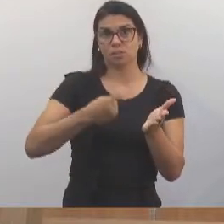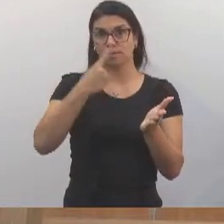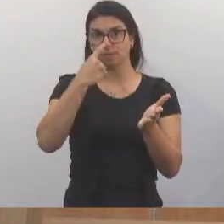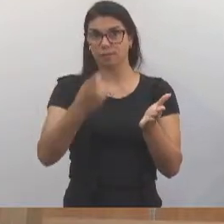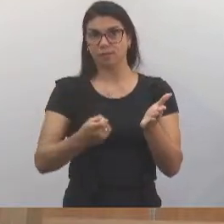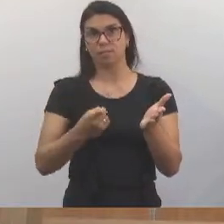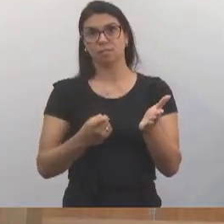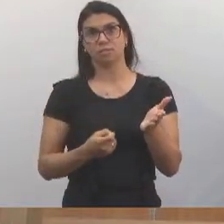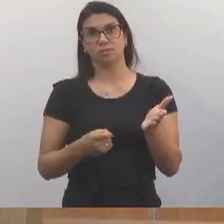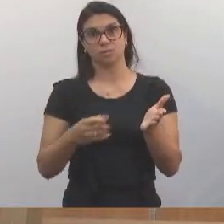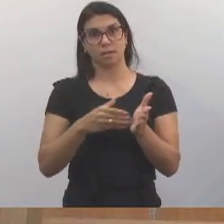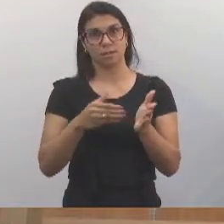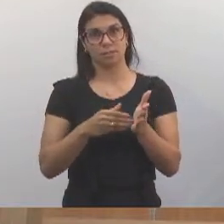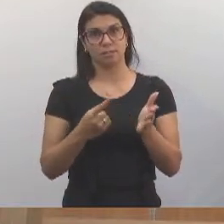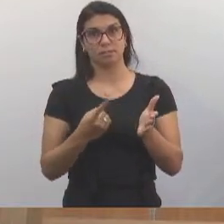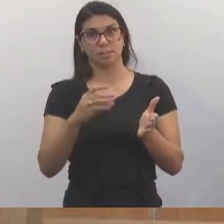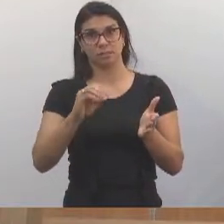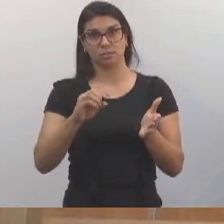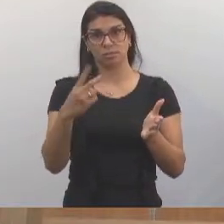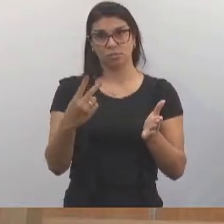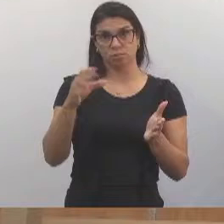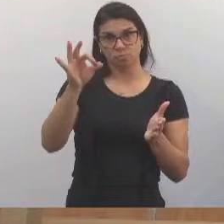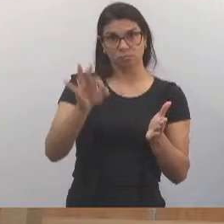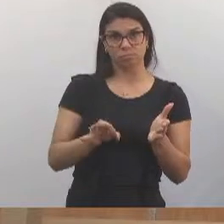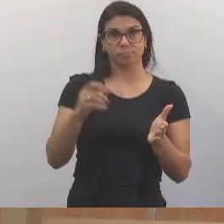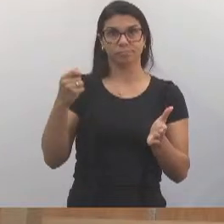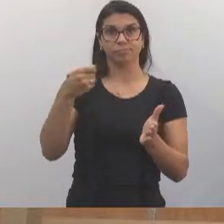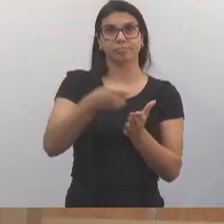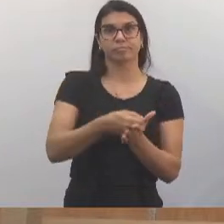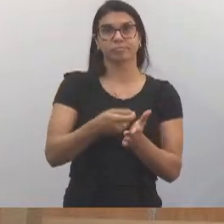até 102% para pagar a conta.